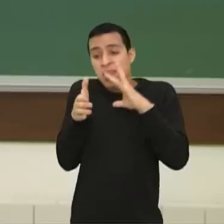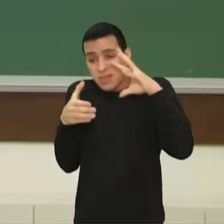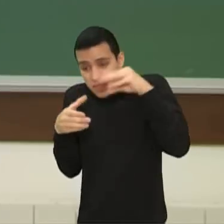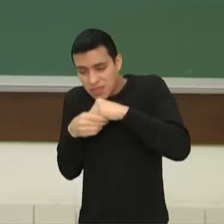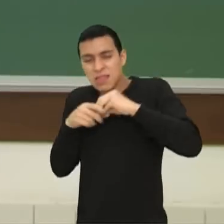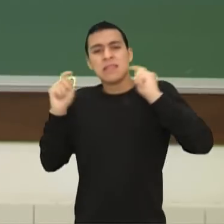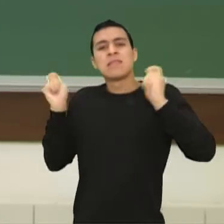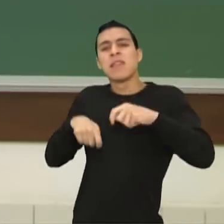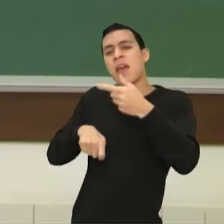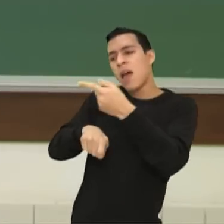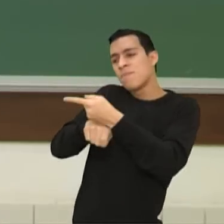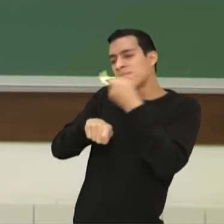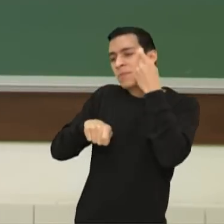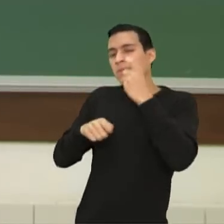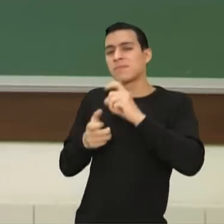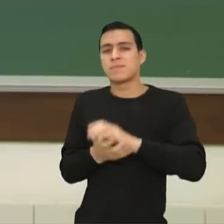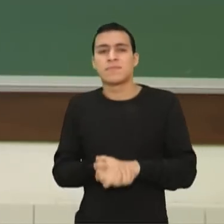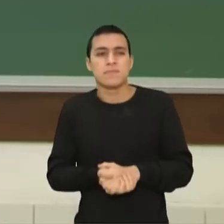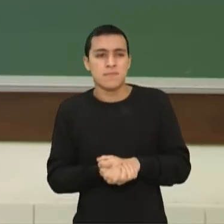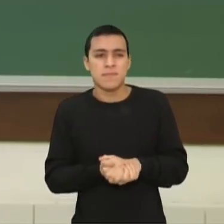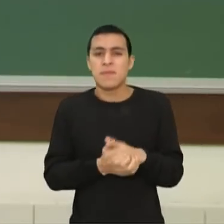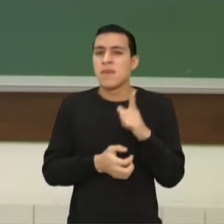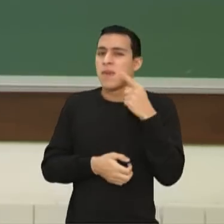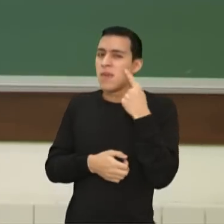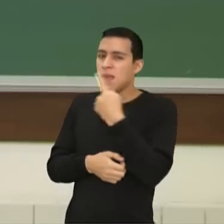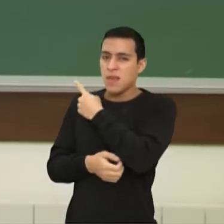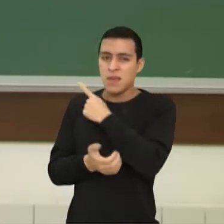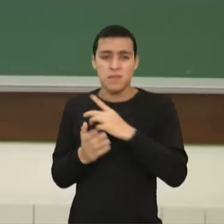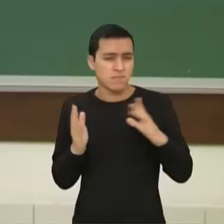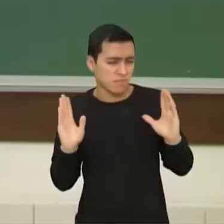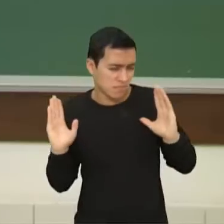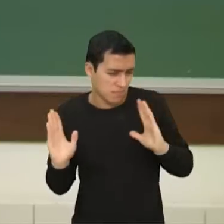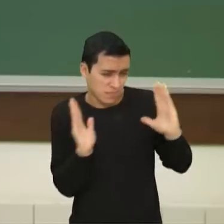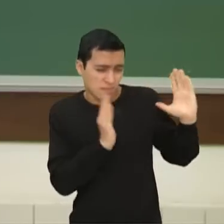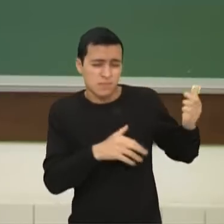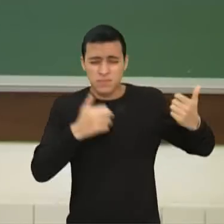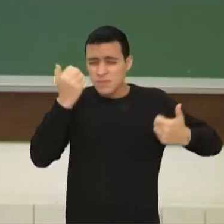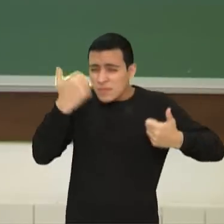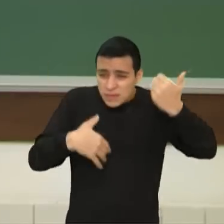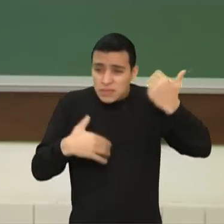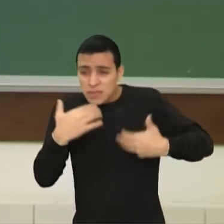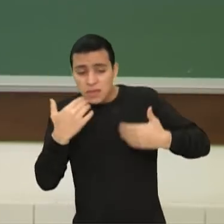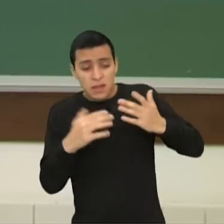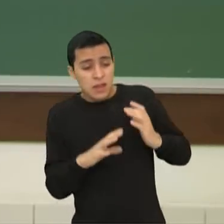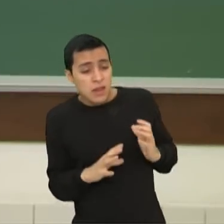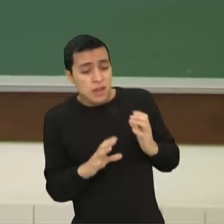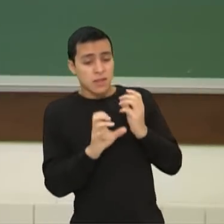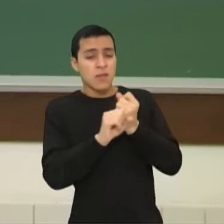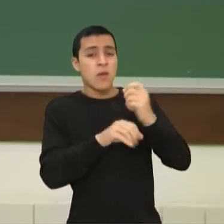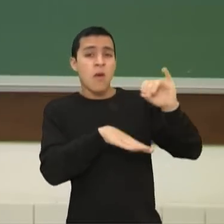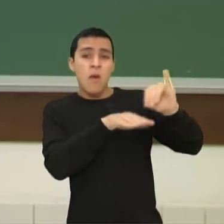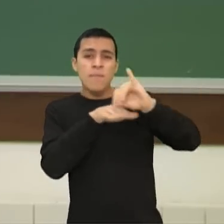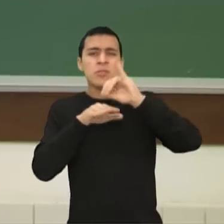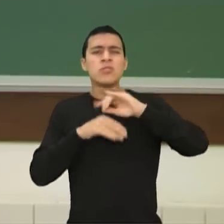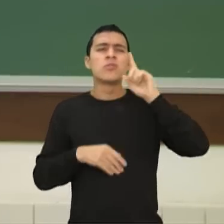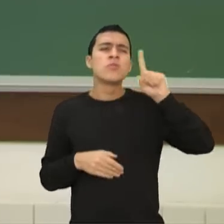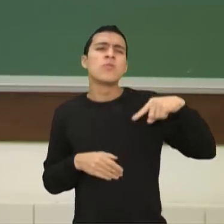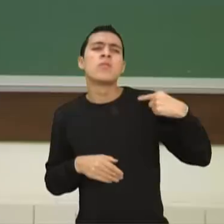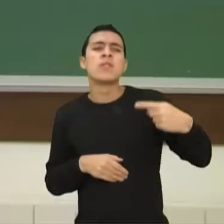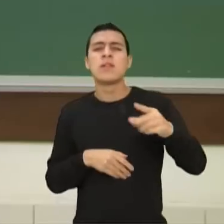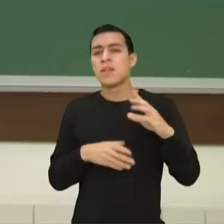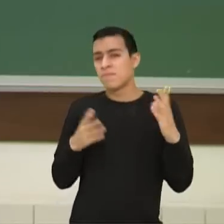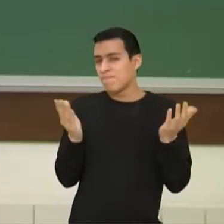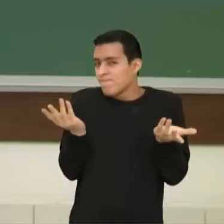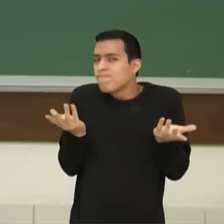dentro desse objeto. Vamos à nossa sequência? Então, já que eu estou falando que a gente mexe, a gente mede com objetos do dia a dia, vamos pôr a